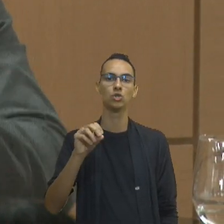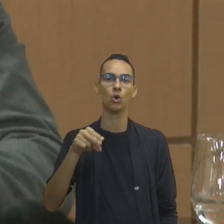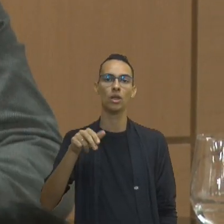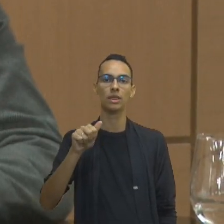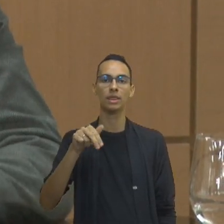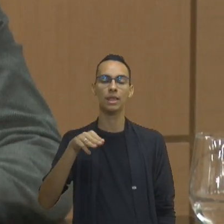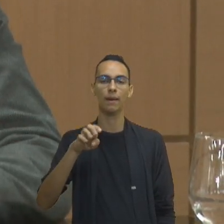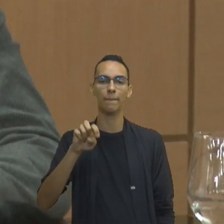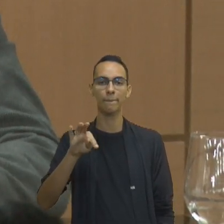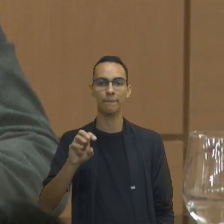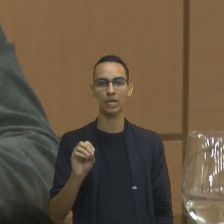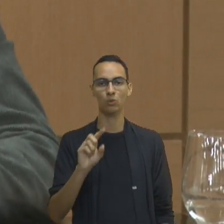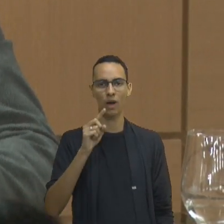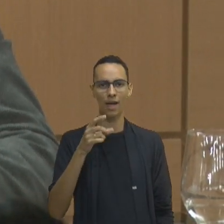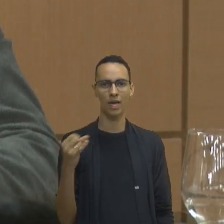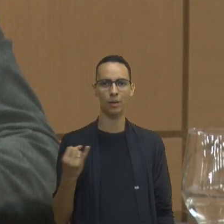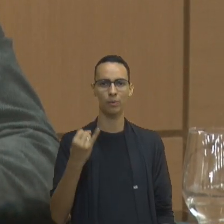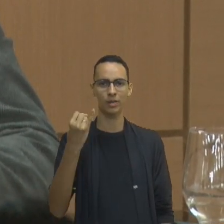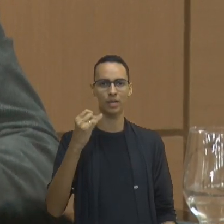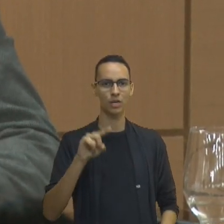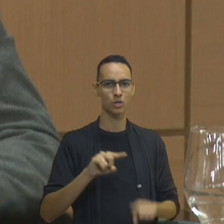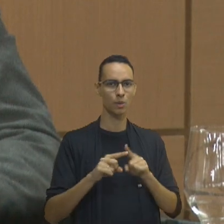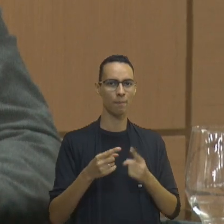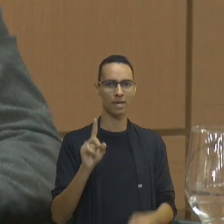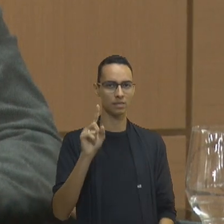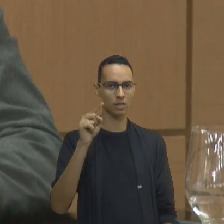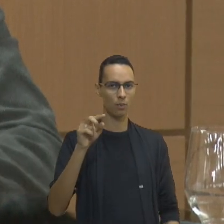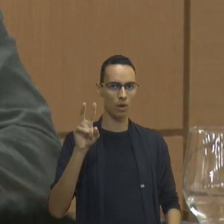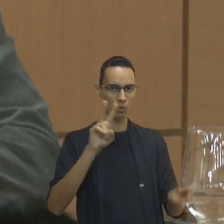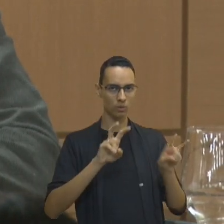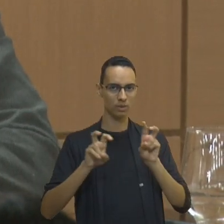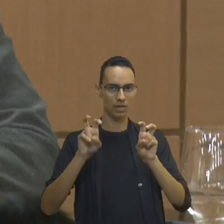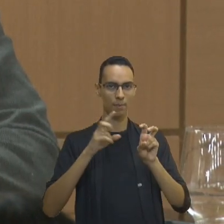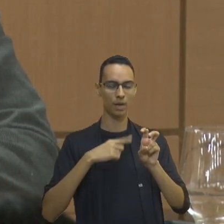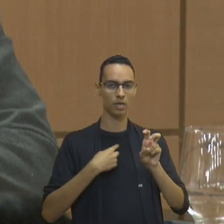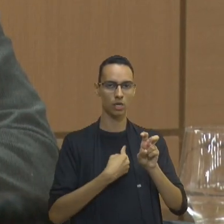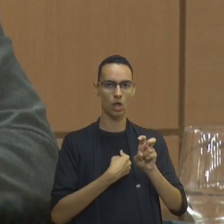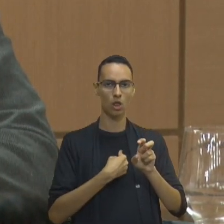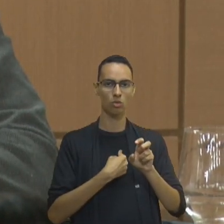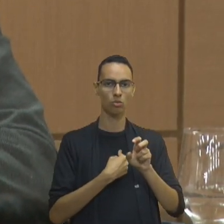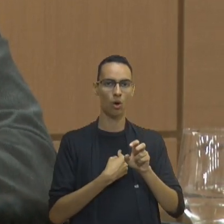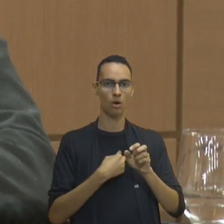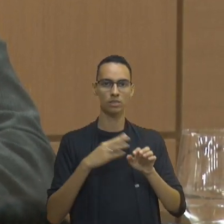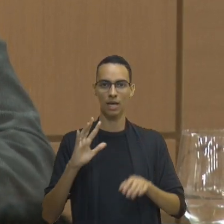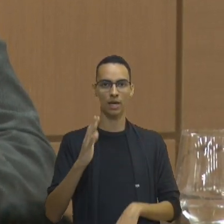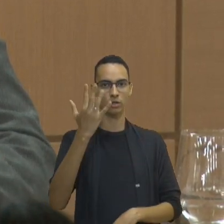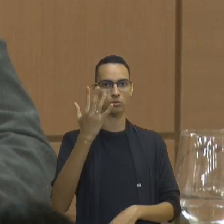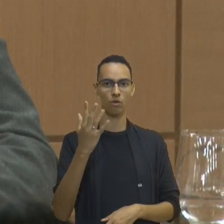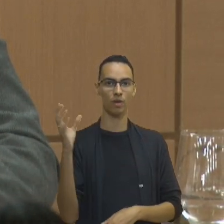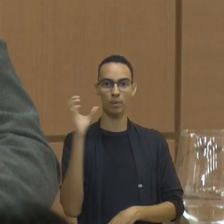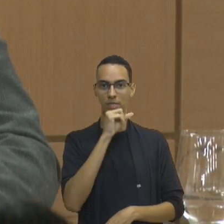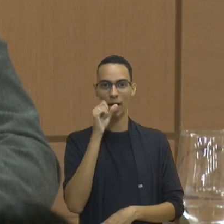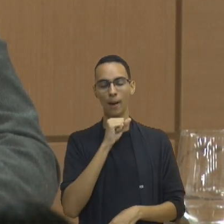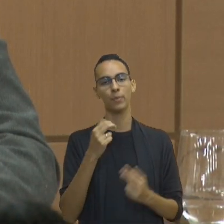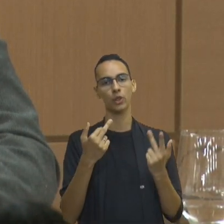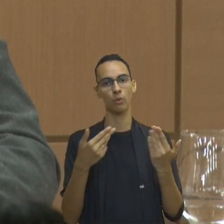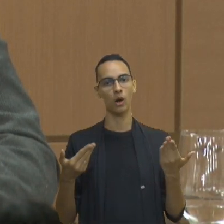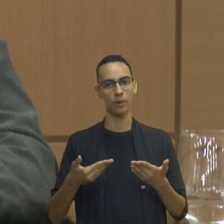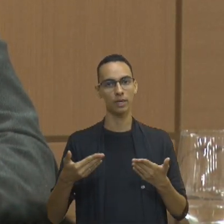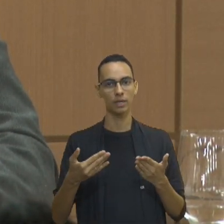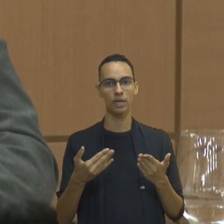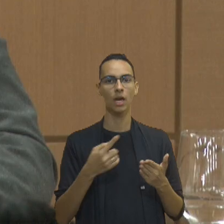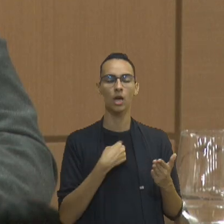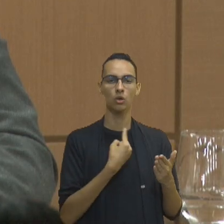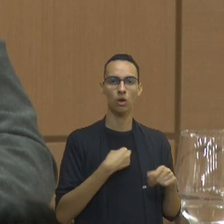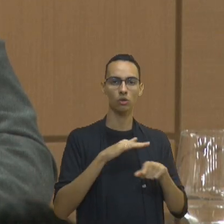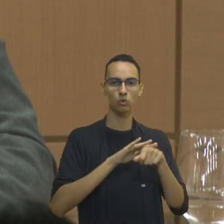É muito importante, mas esse não é um tema que a gente resolve na velocidade do que está estabelecido. O que a gente tem feito, nós conversamos com muita